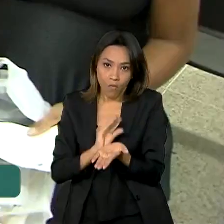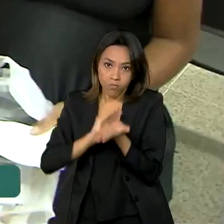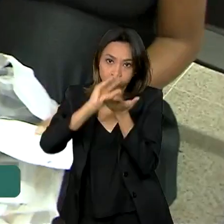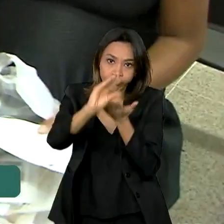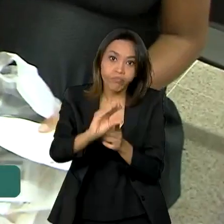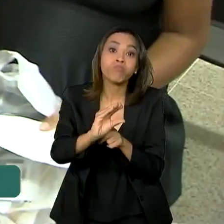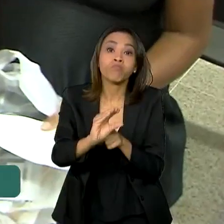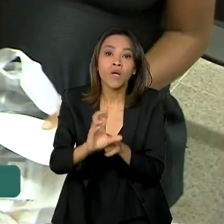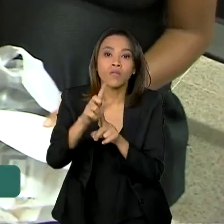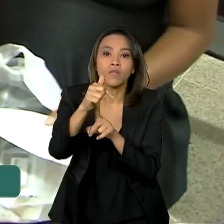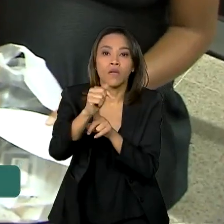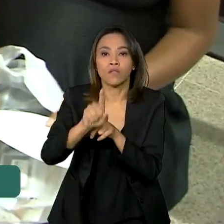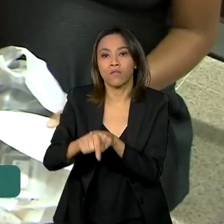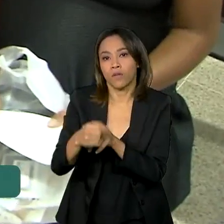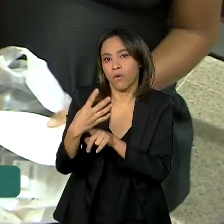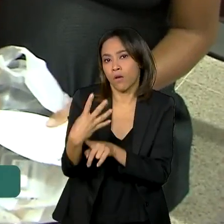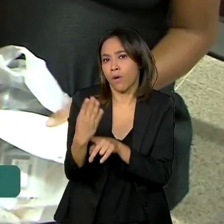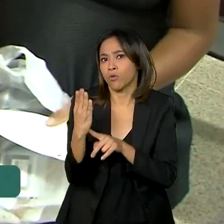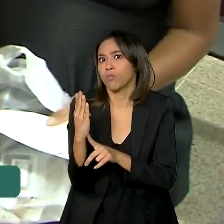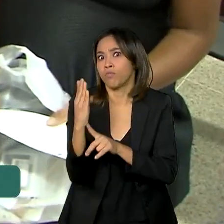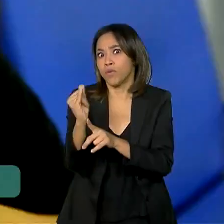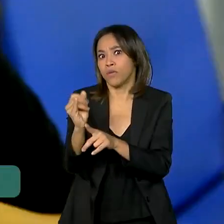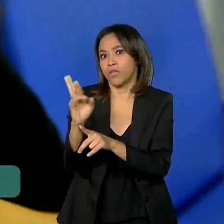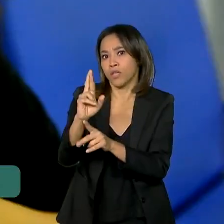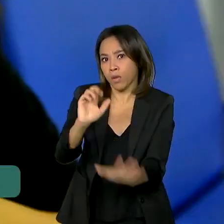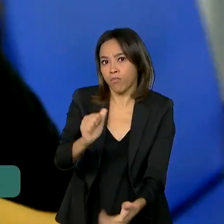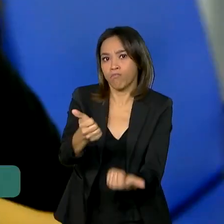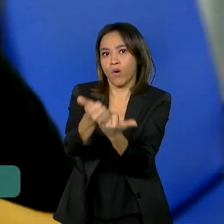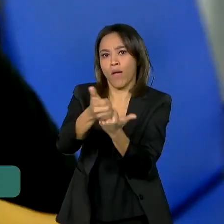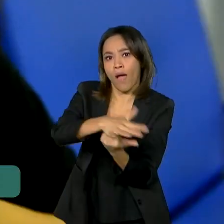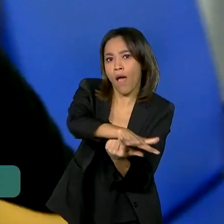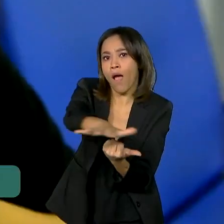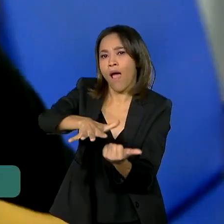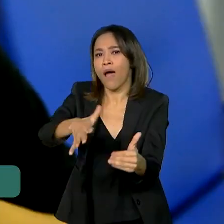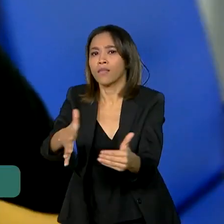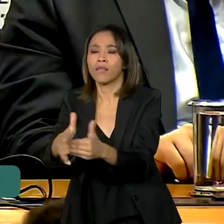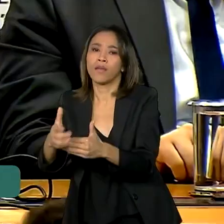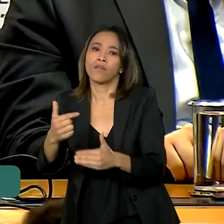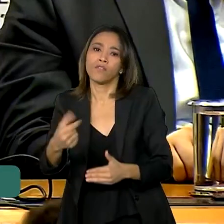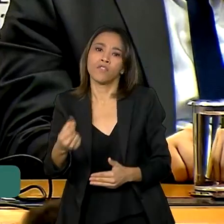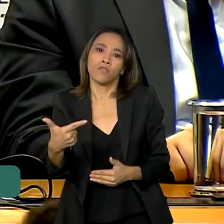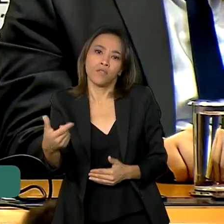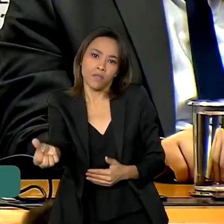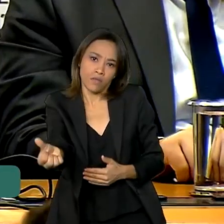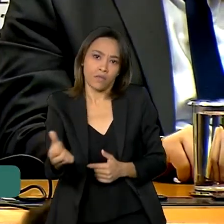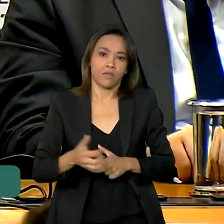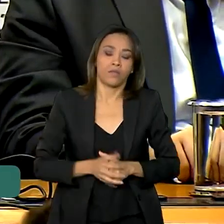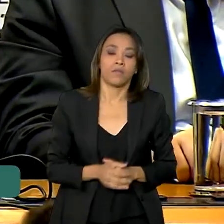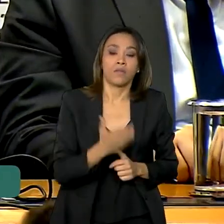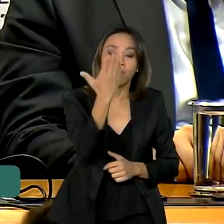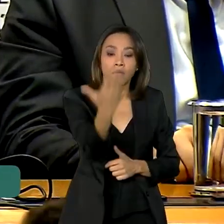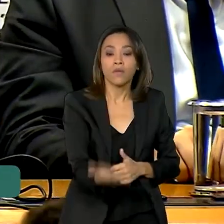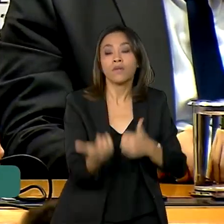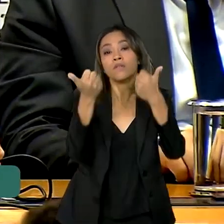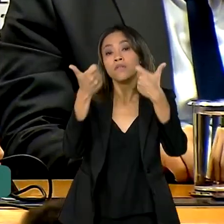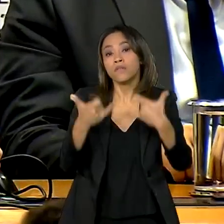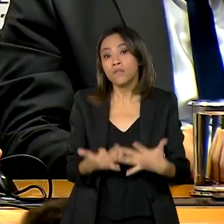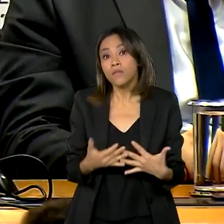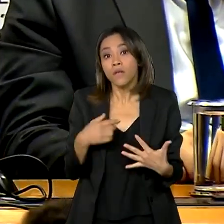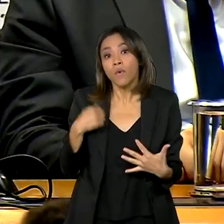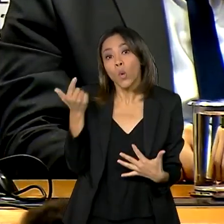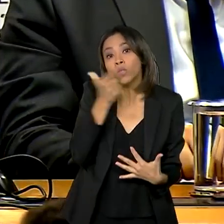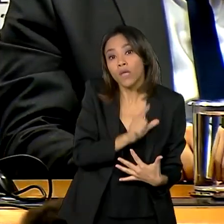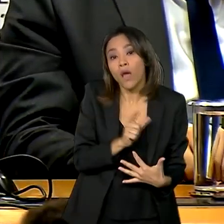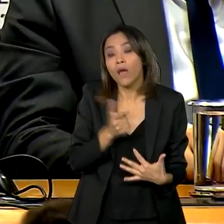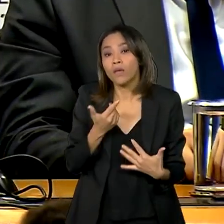de 7,4 bilhões de reais até 2026. Você consegue ter mais benefício